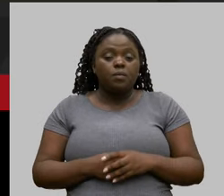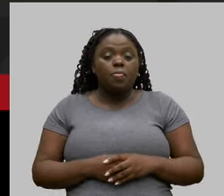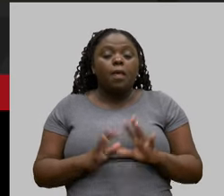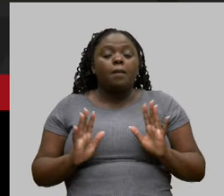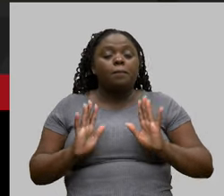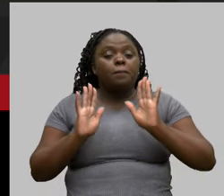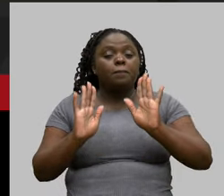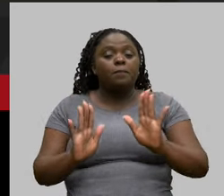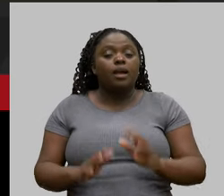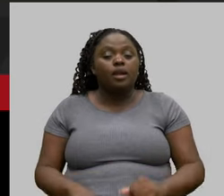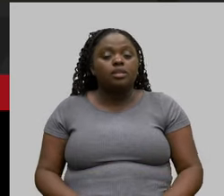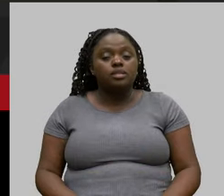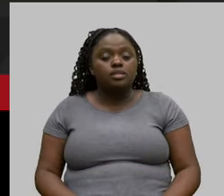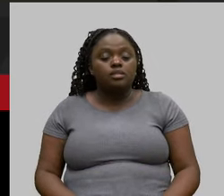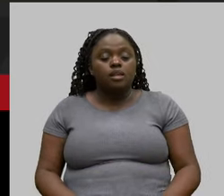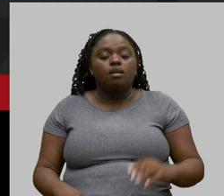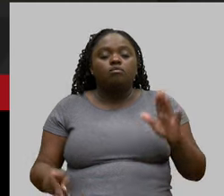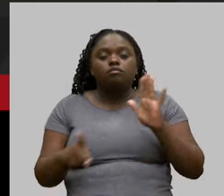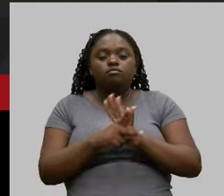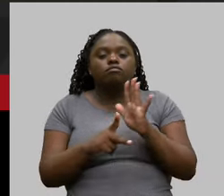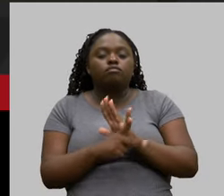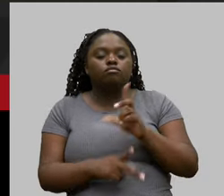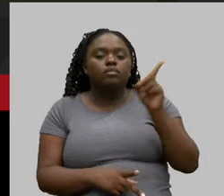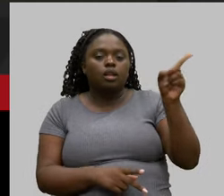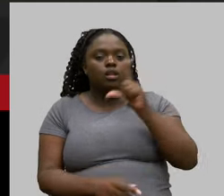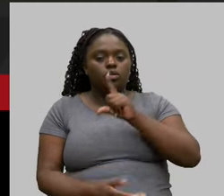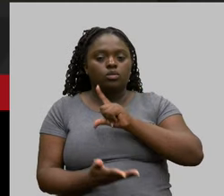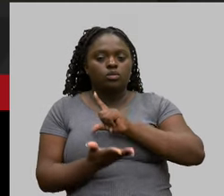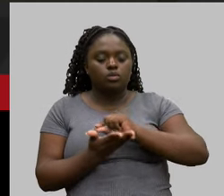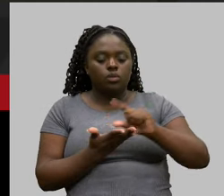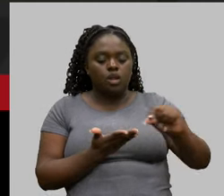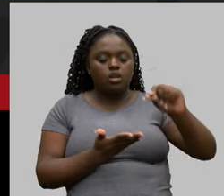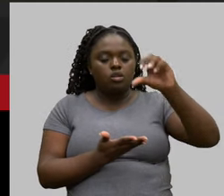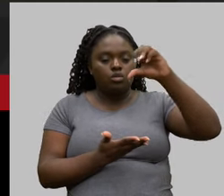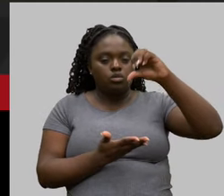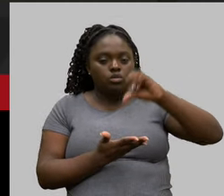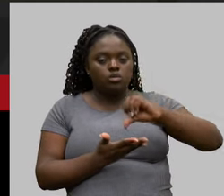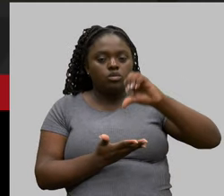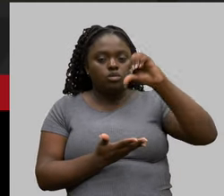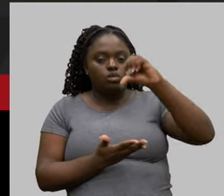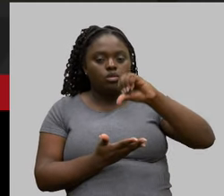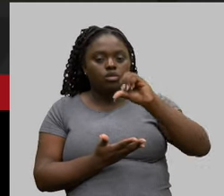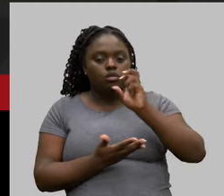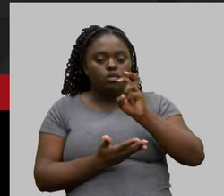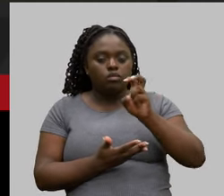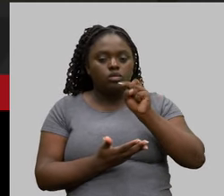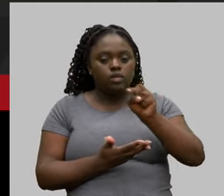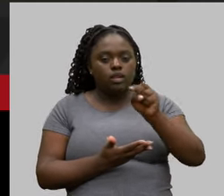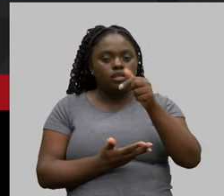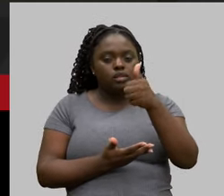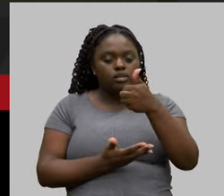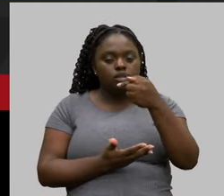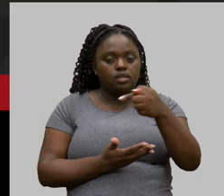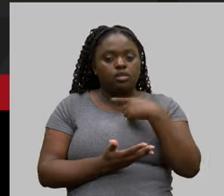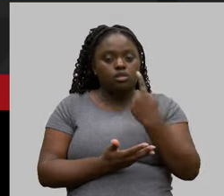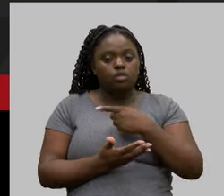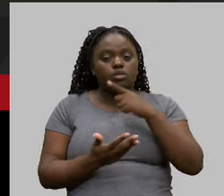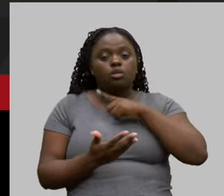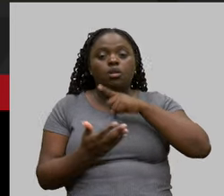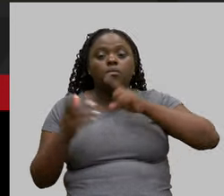os regimes próprios lá no artigo 9º da da da Lei 9717 nós temos a nossa competência para